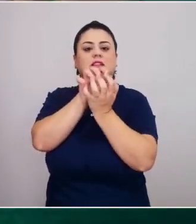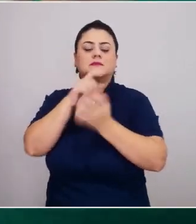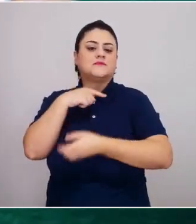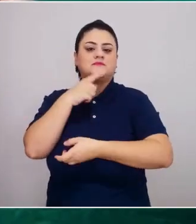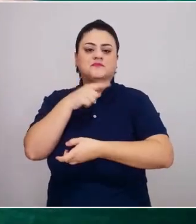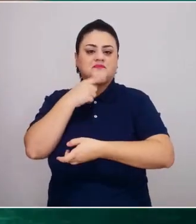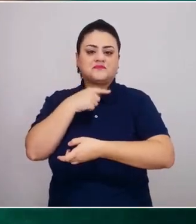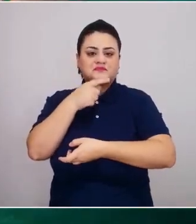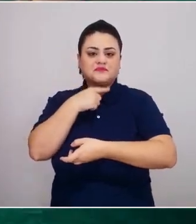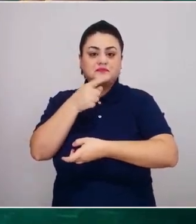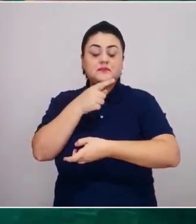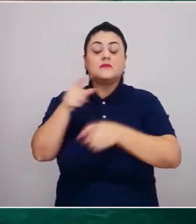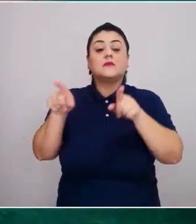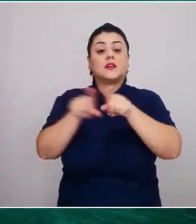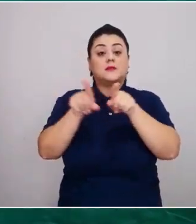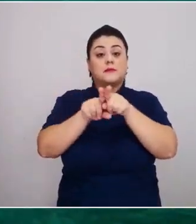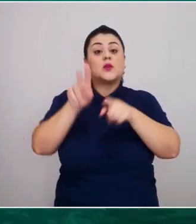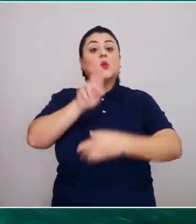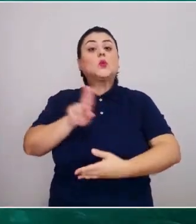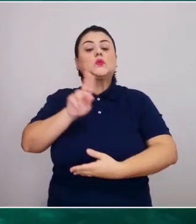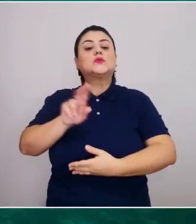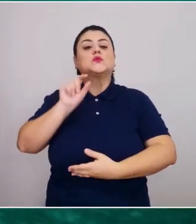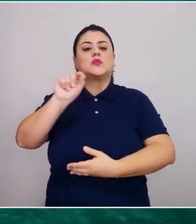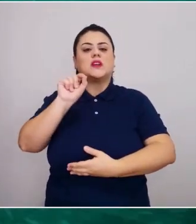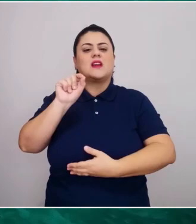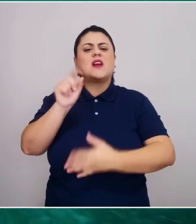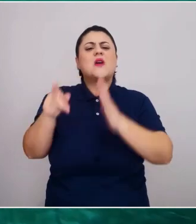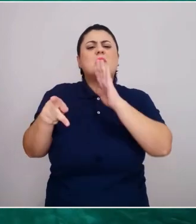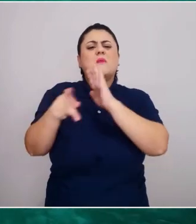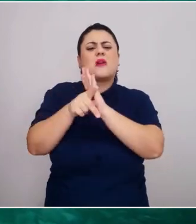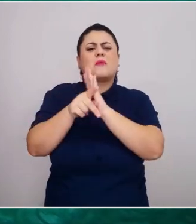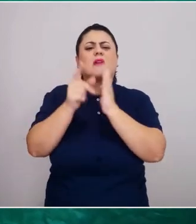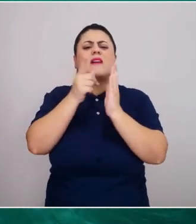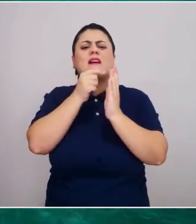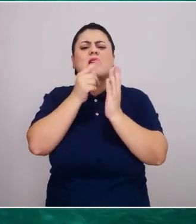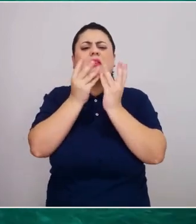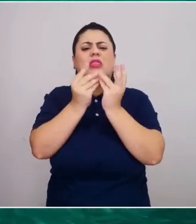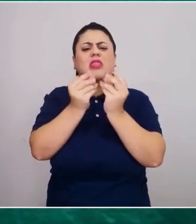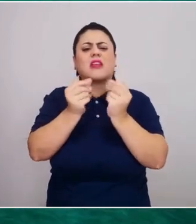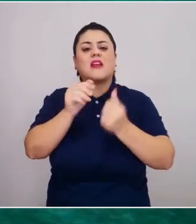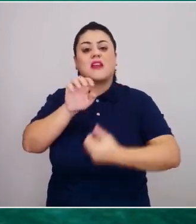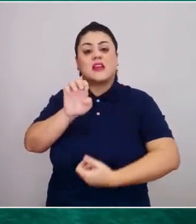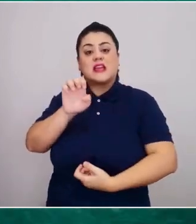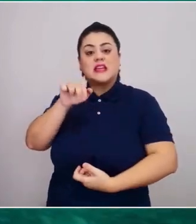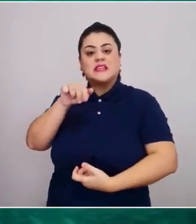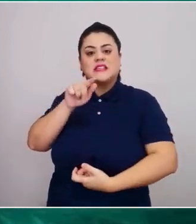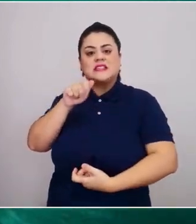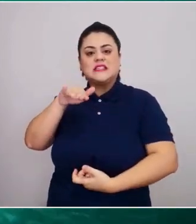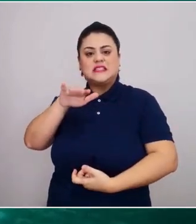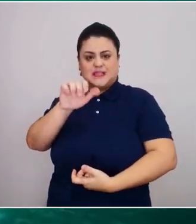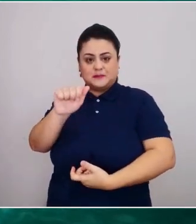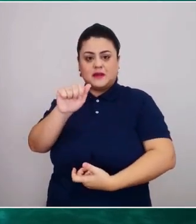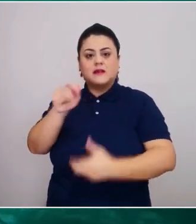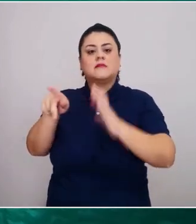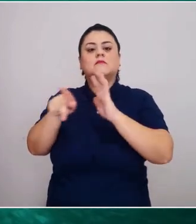Utilizam as enzimas digestivas do estômago para auxiliar na ingestão e digestão.